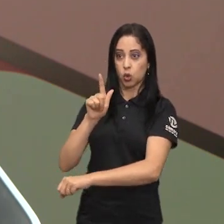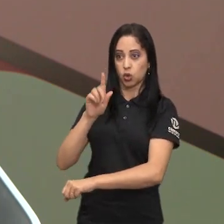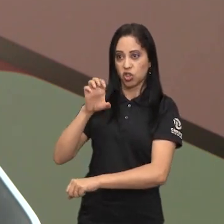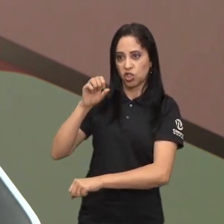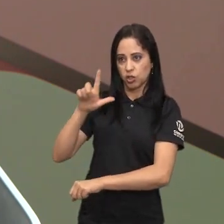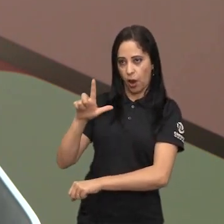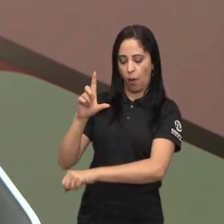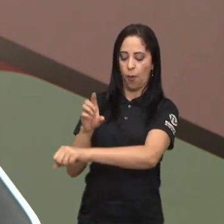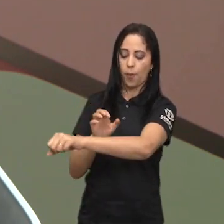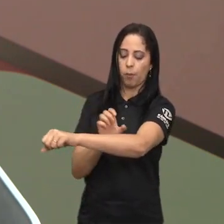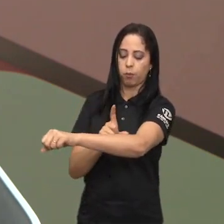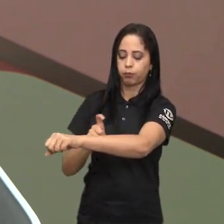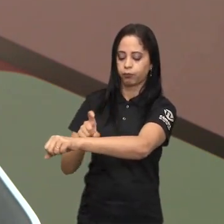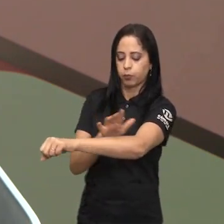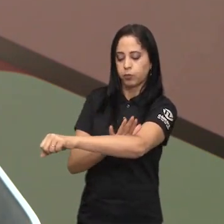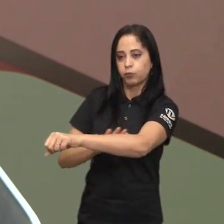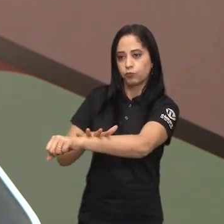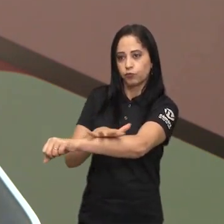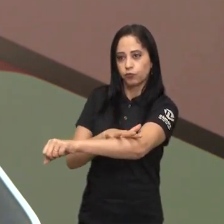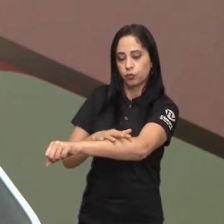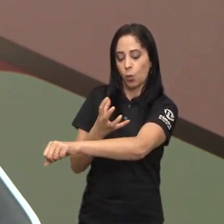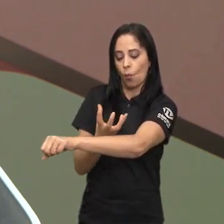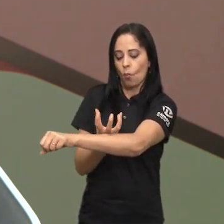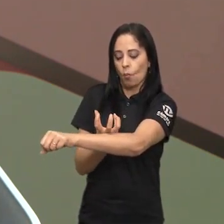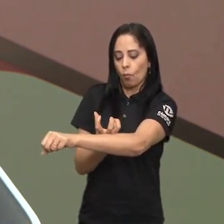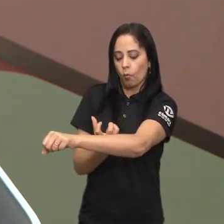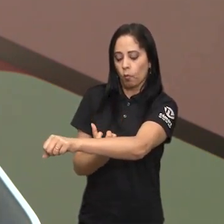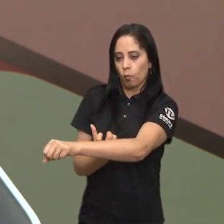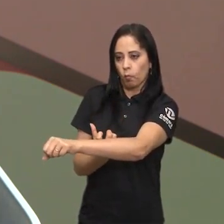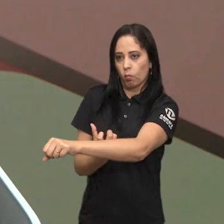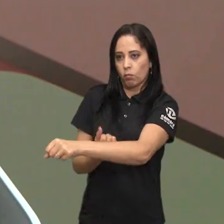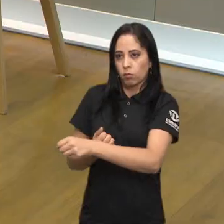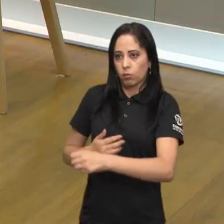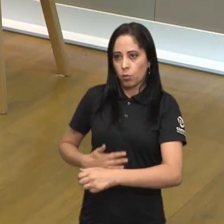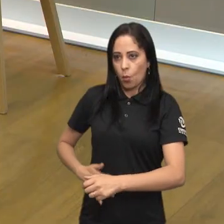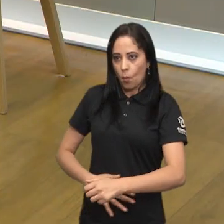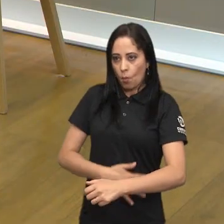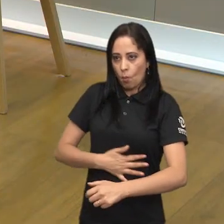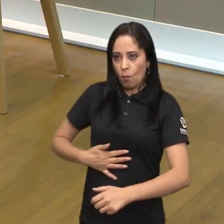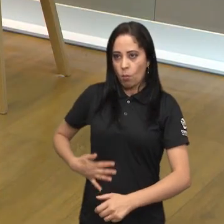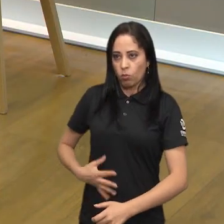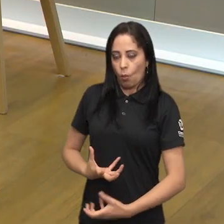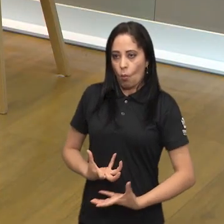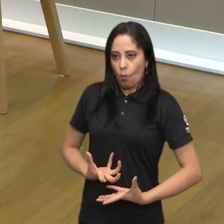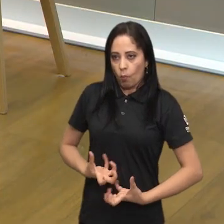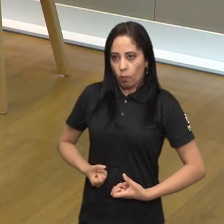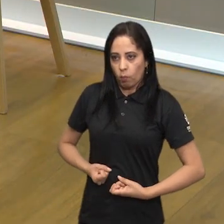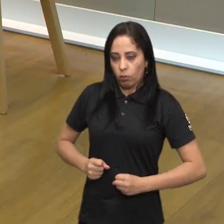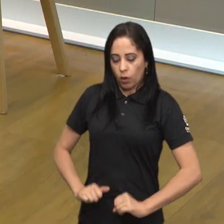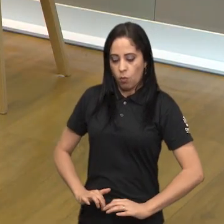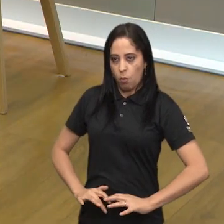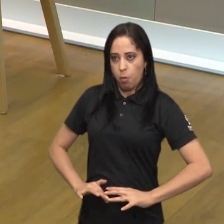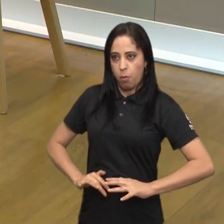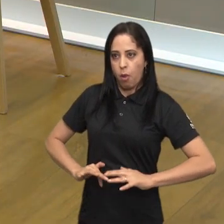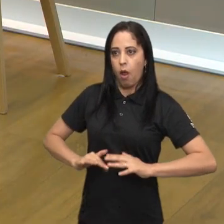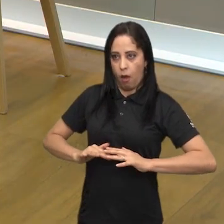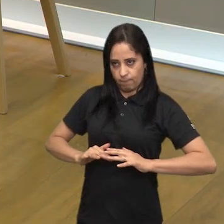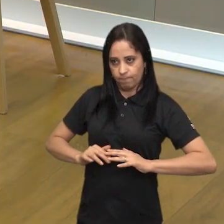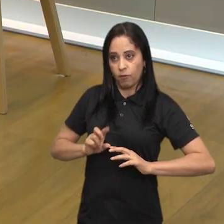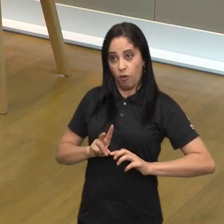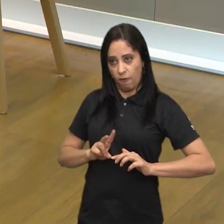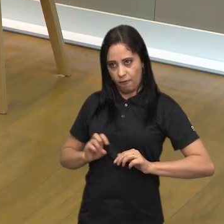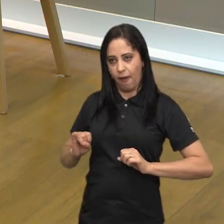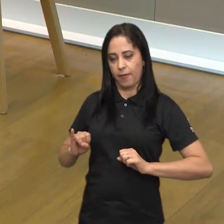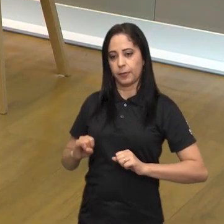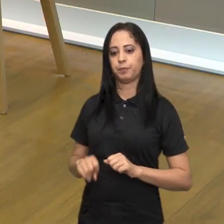em gel, que a mulher vai passar o gel na pele. Poxa, bacana. E isso todos os dias, né? Ela passa gel na